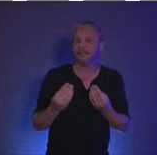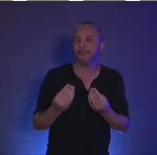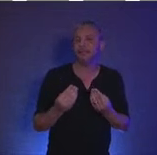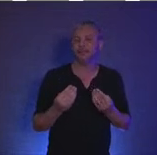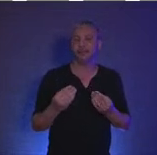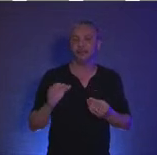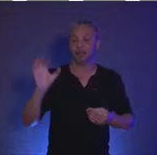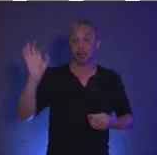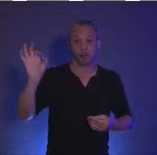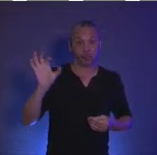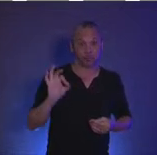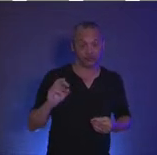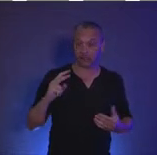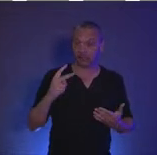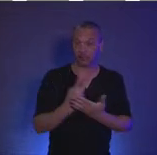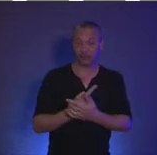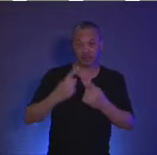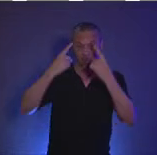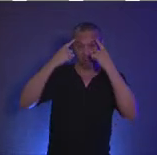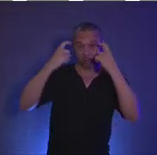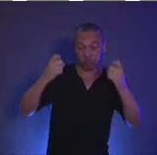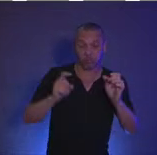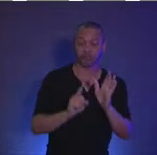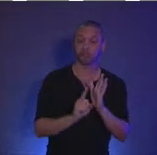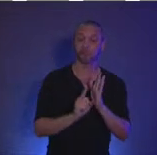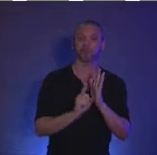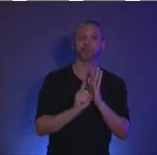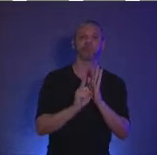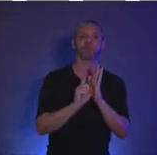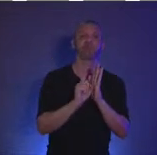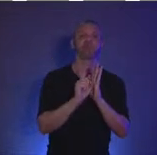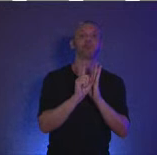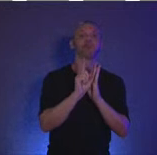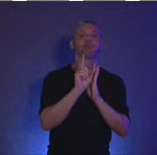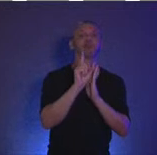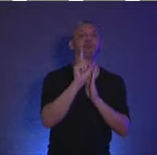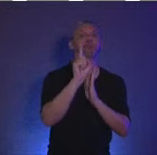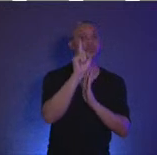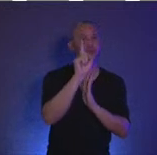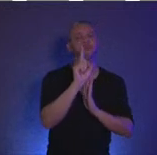o percentual ele é muito alto. Então, apenas